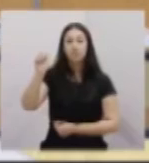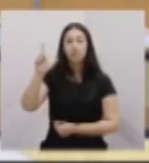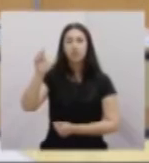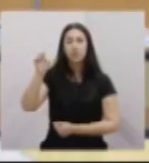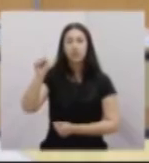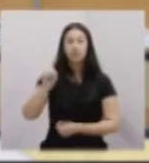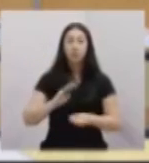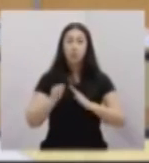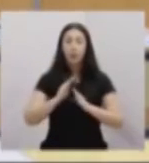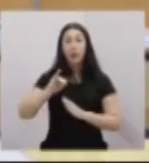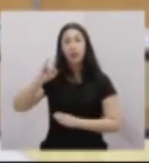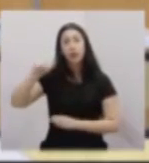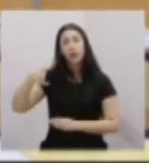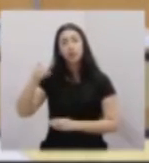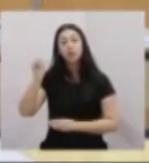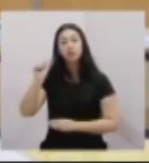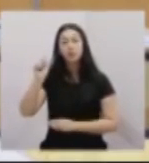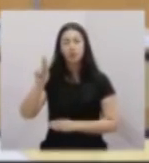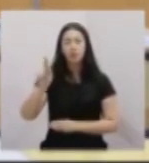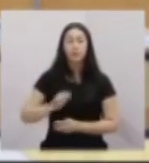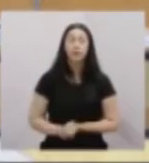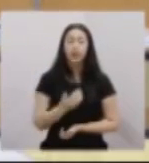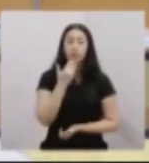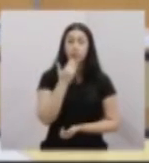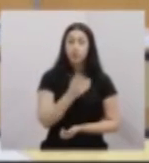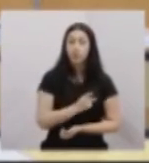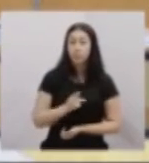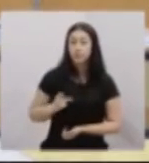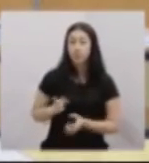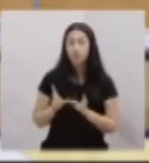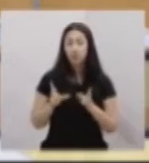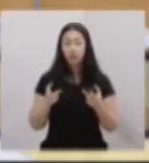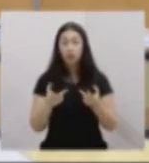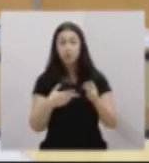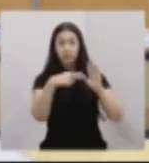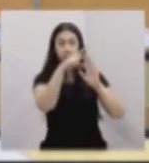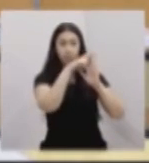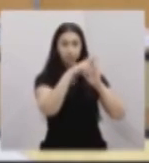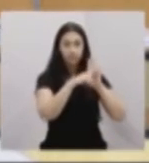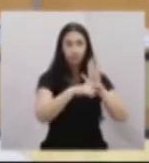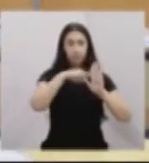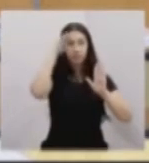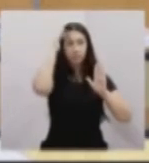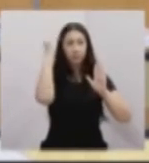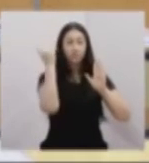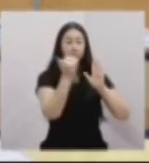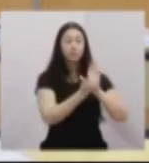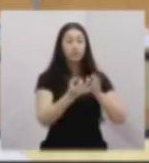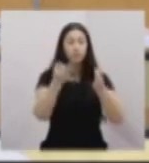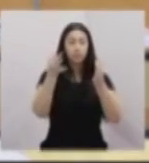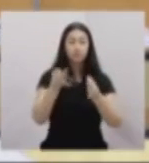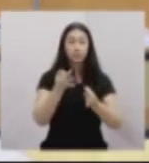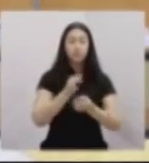bairro Veranejal. Requeremos ao excelentíssimo senhor presidente dessa casa, ouvida e aprovada pelo egrégio plenário, cumpridas as